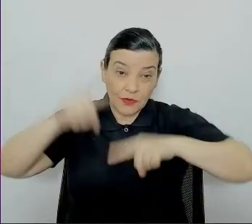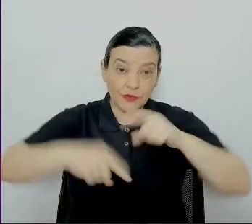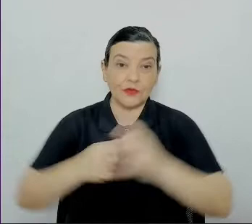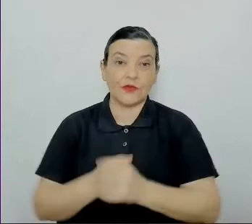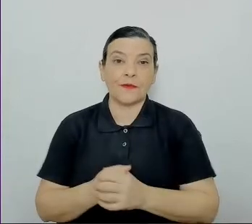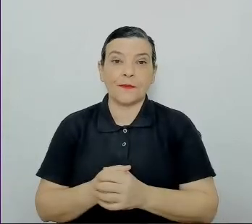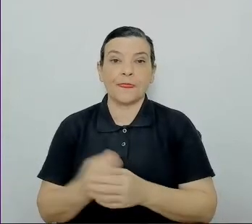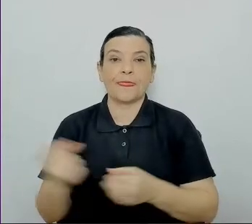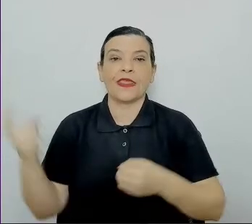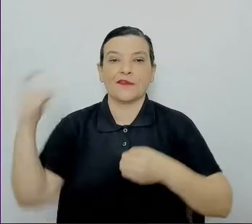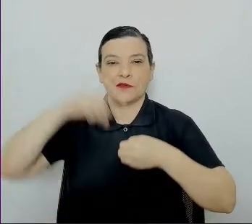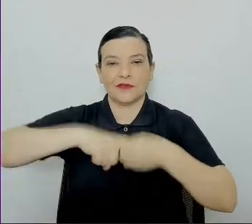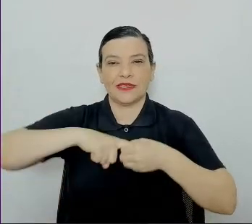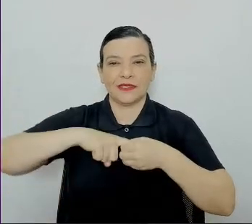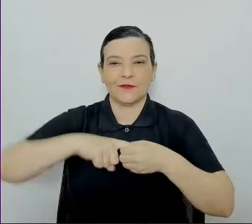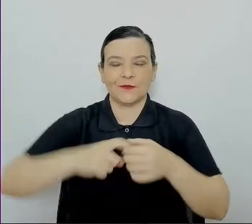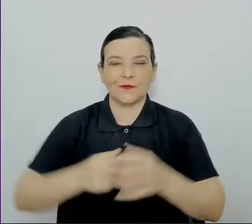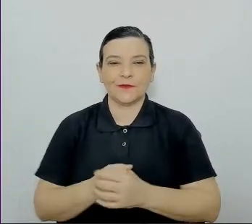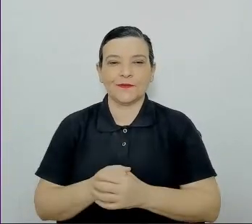aqui